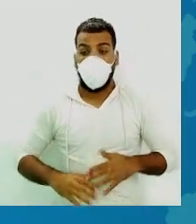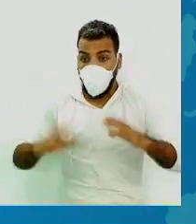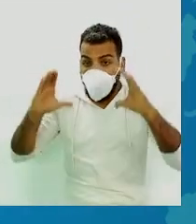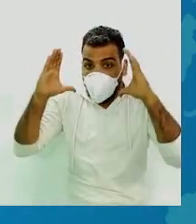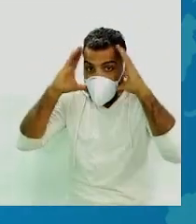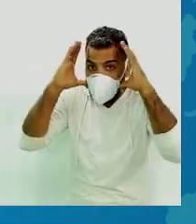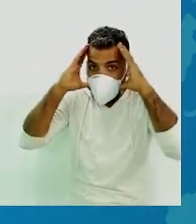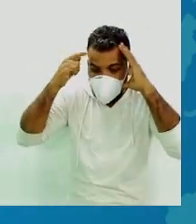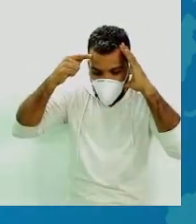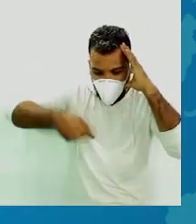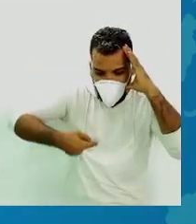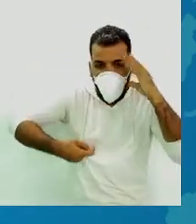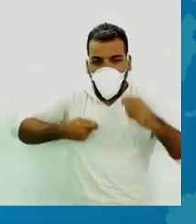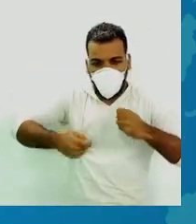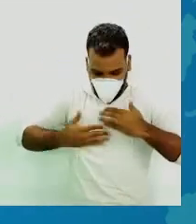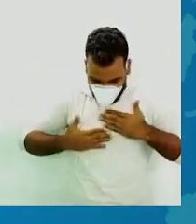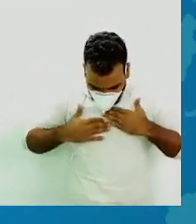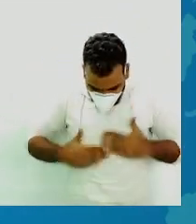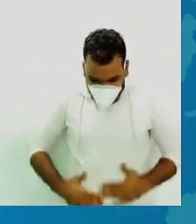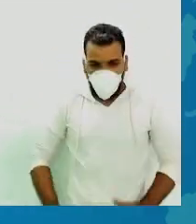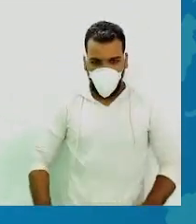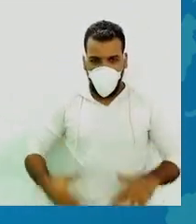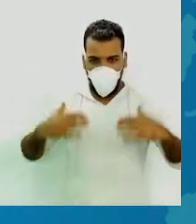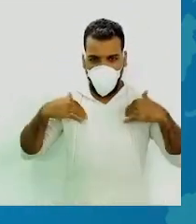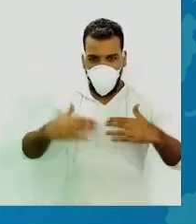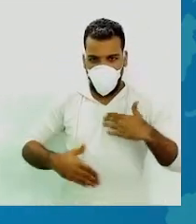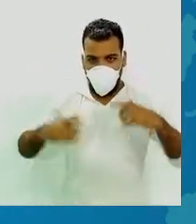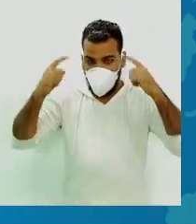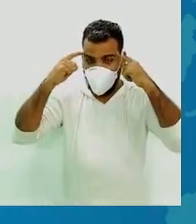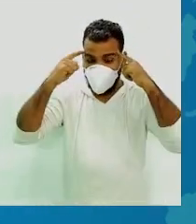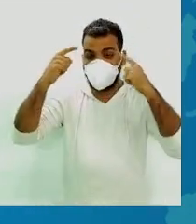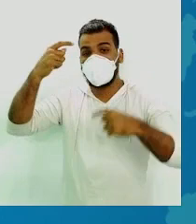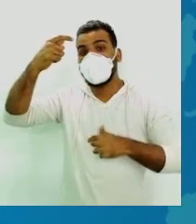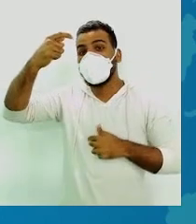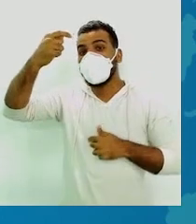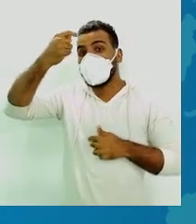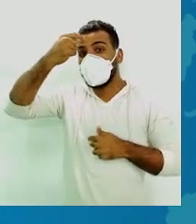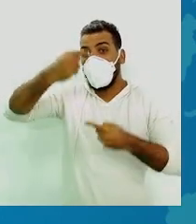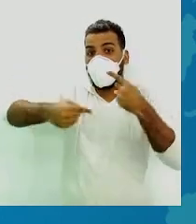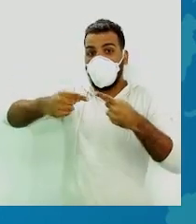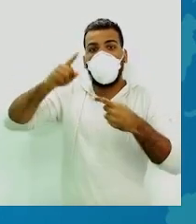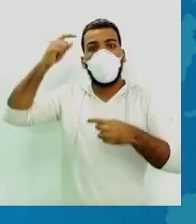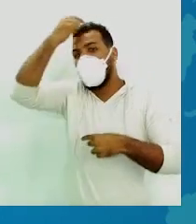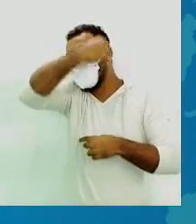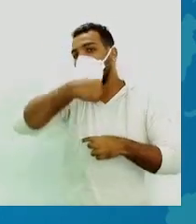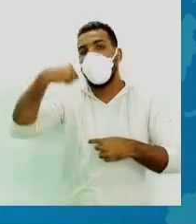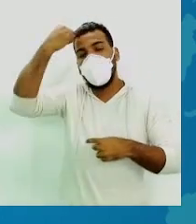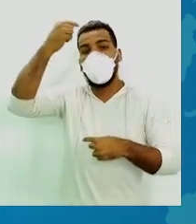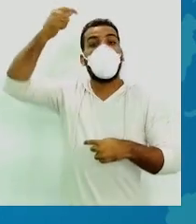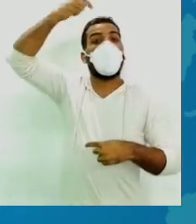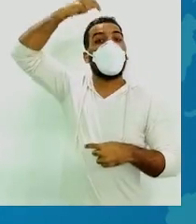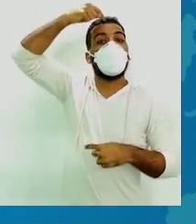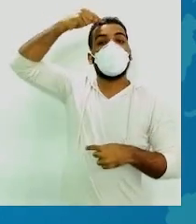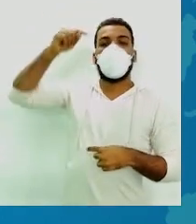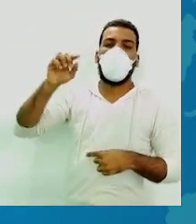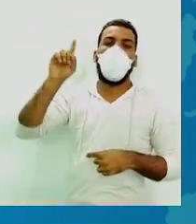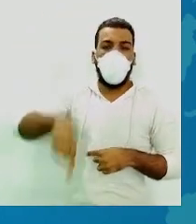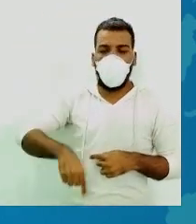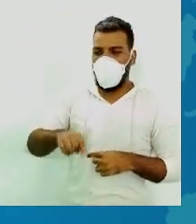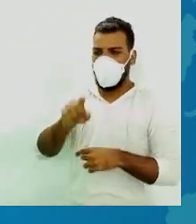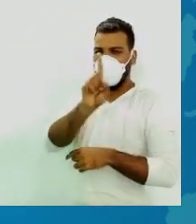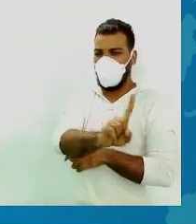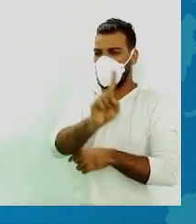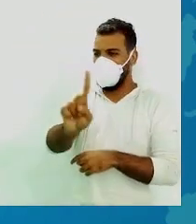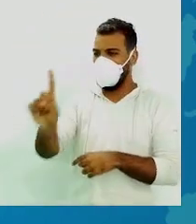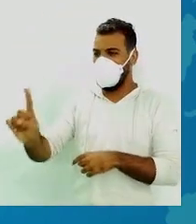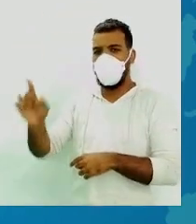domina esse corpo, ou seja, o ser político, deveria ser quem? Os filósofos. Por quê? Porque não são os filósofos